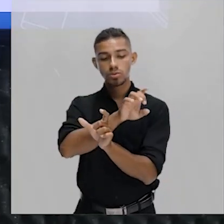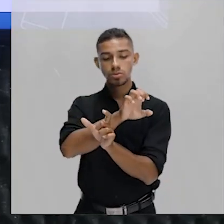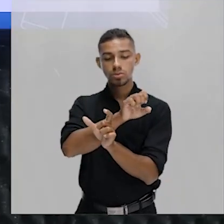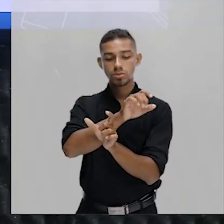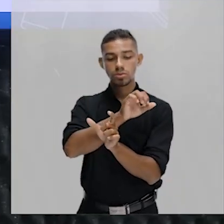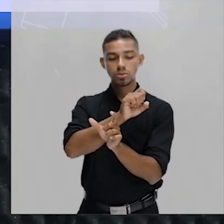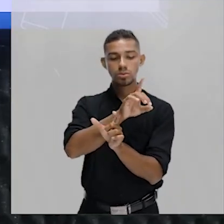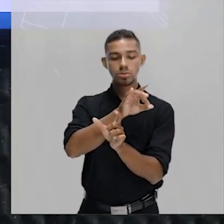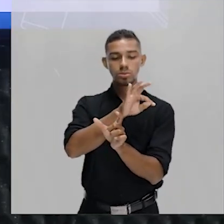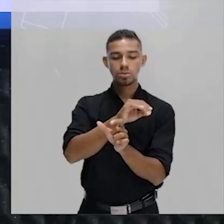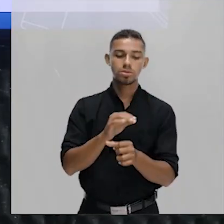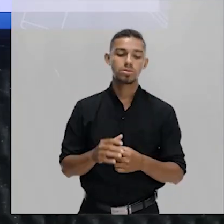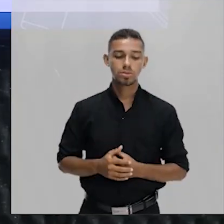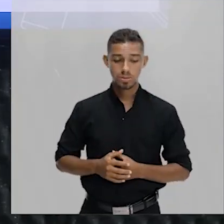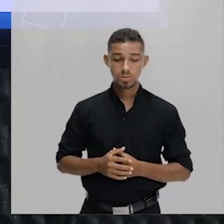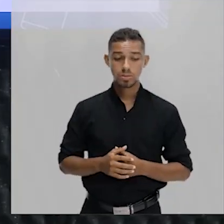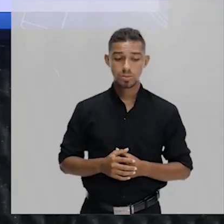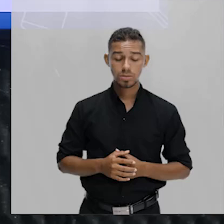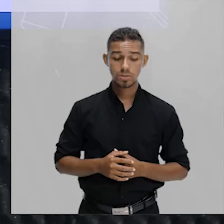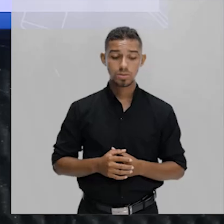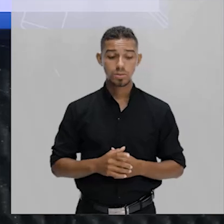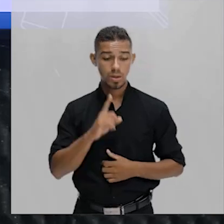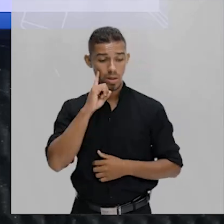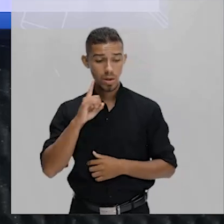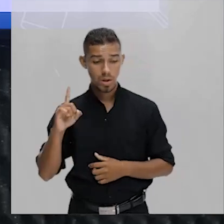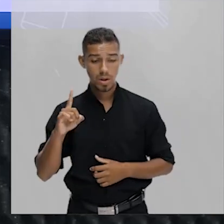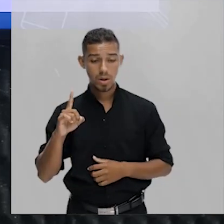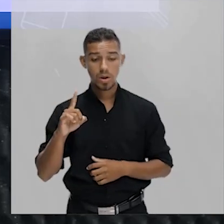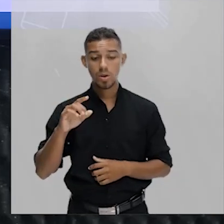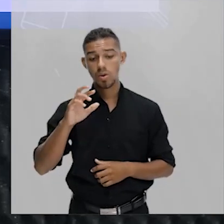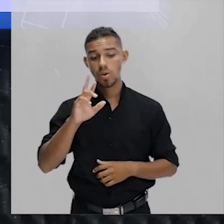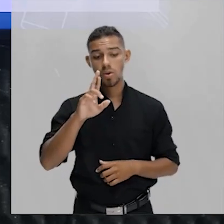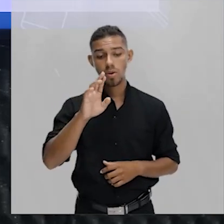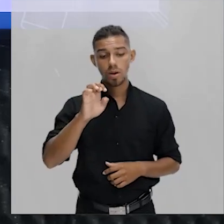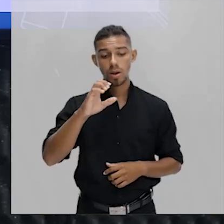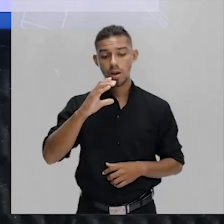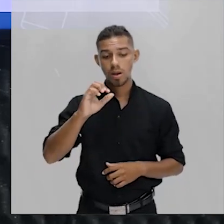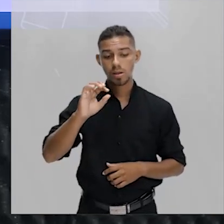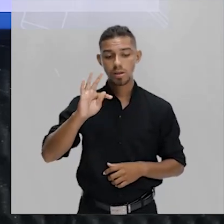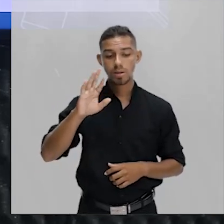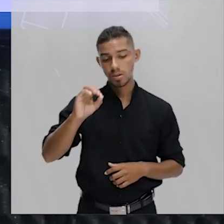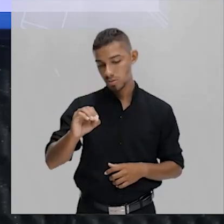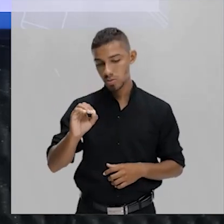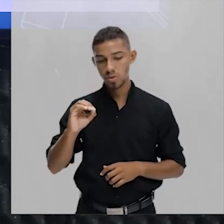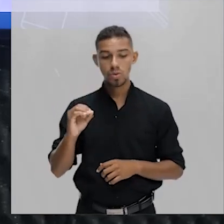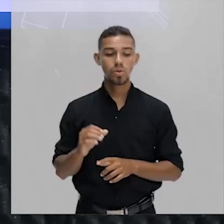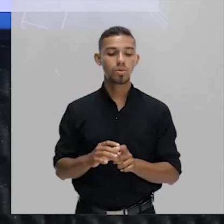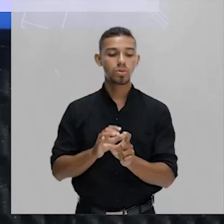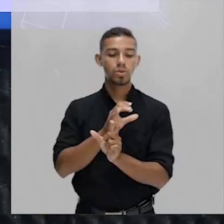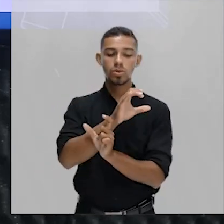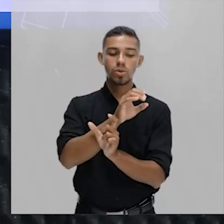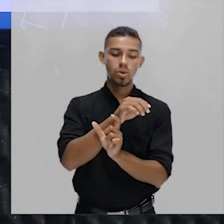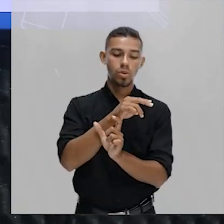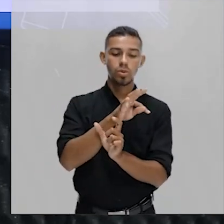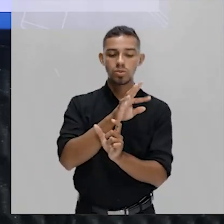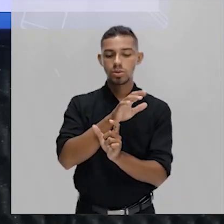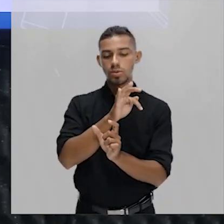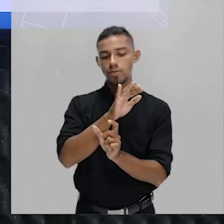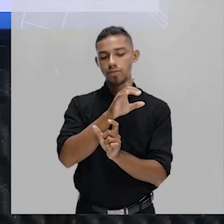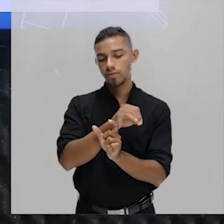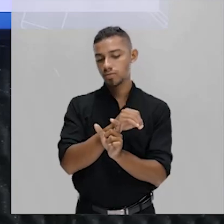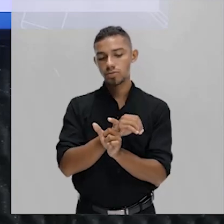reescrito. Fazer, feito, contrafeito. Pôr, posto,